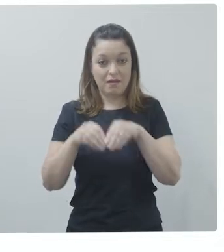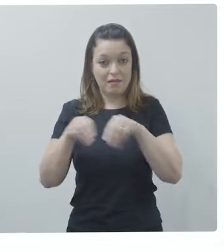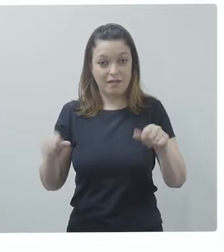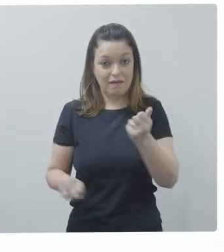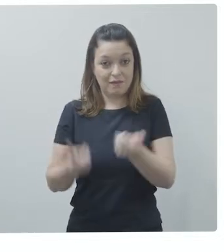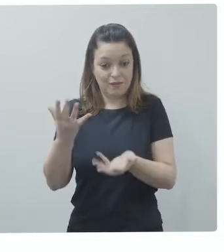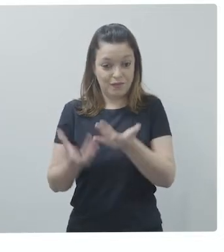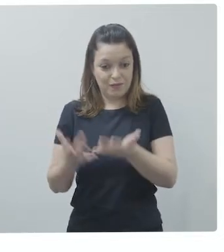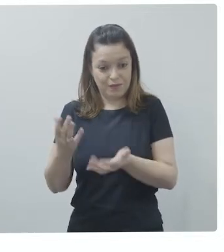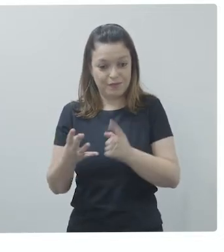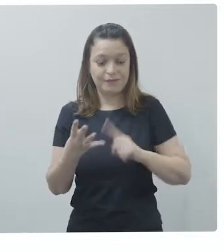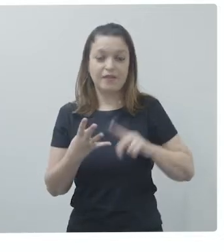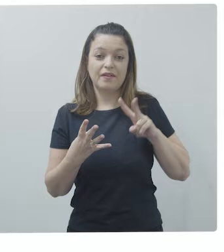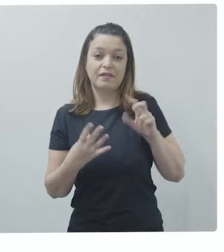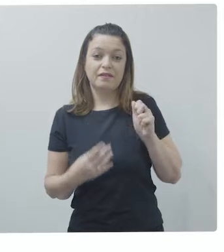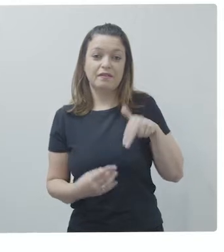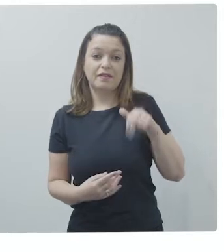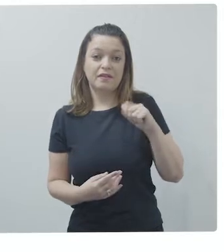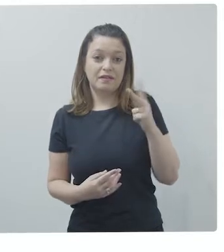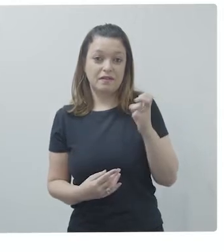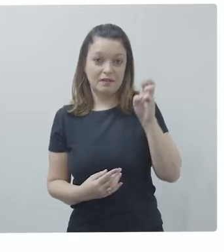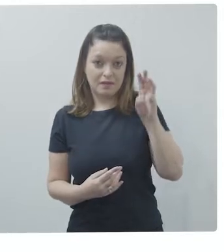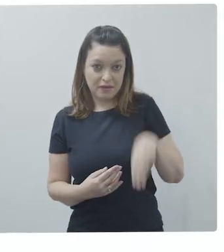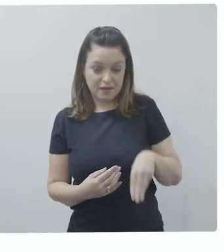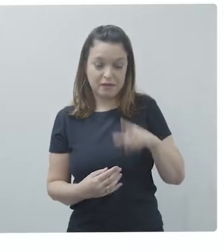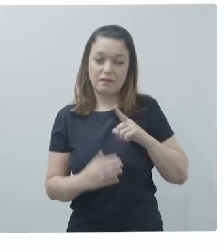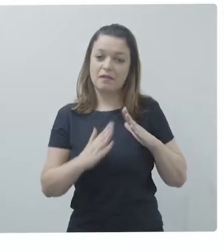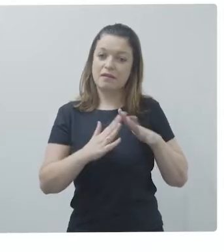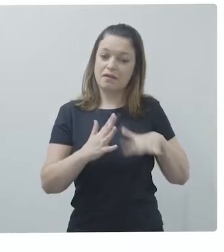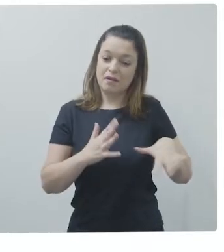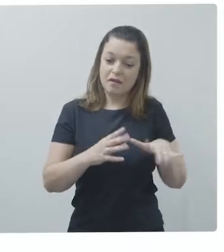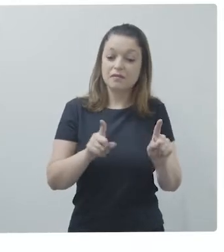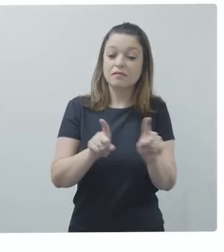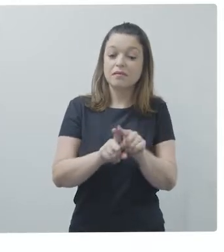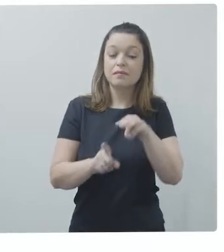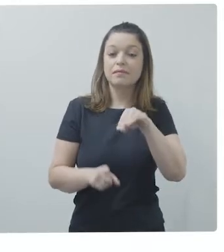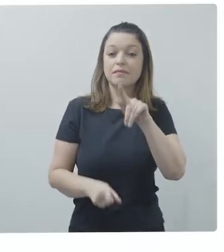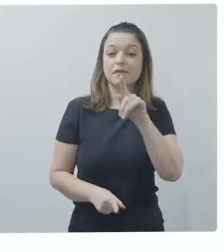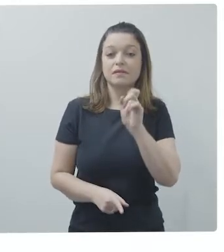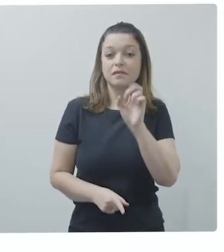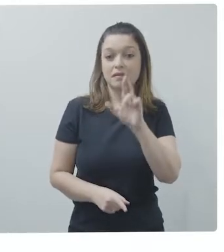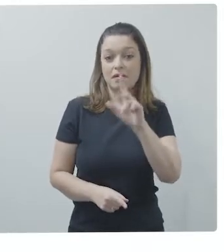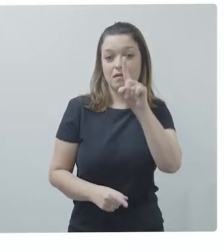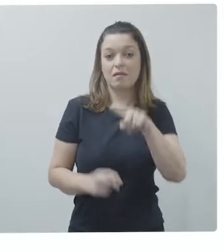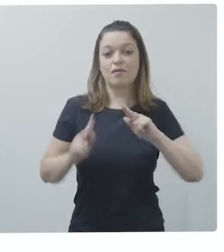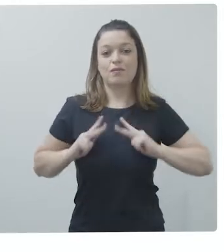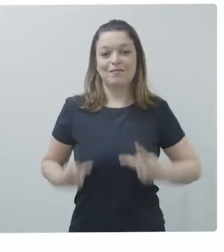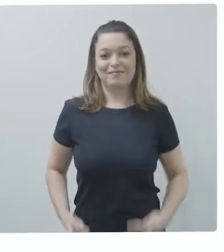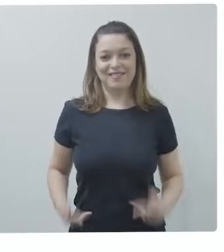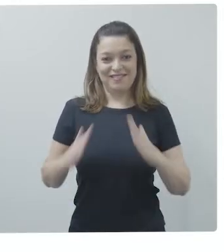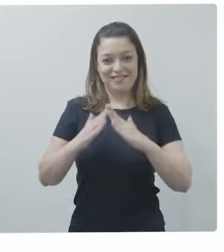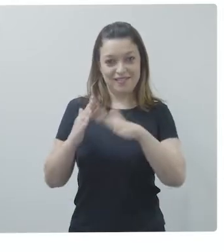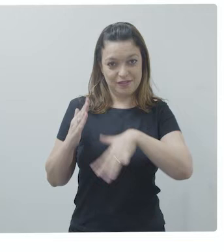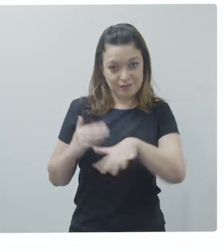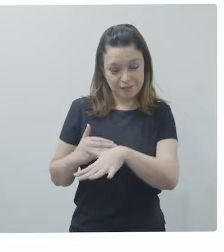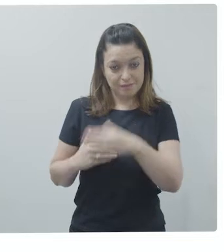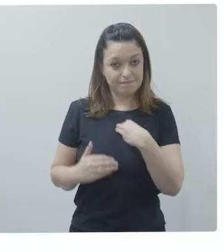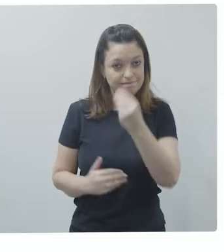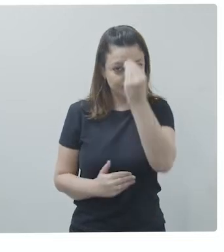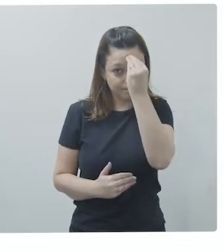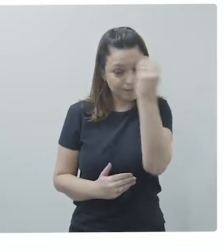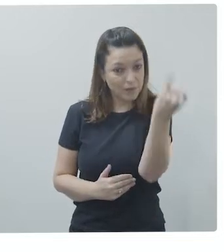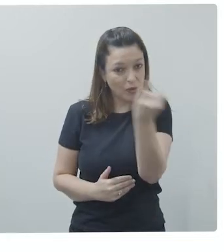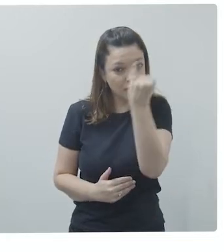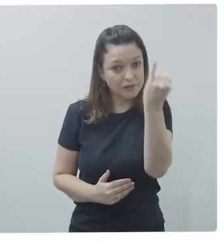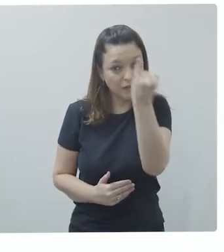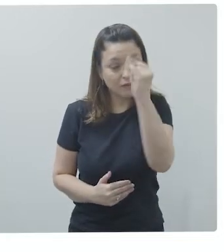Vanaheim, casa dos Vanir. E Midgard, lar dos humanos. É importante pensar nesse nome, Midgard, certo? Que